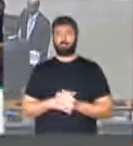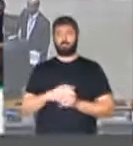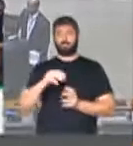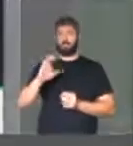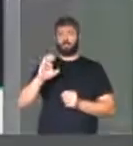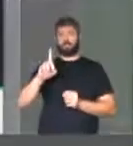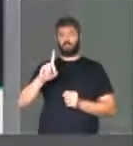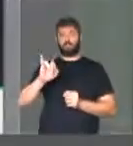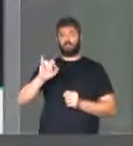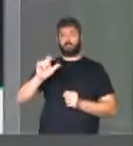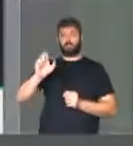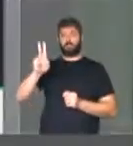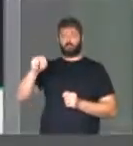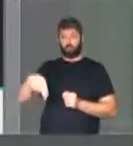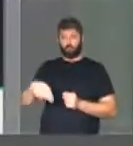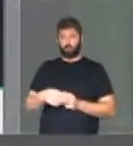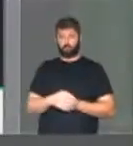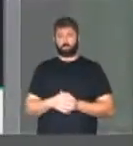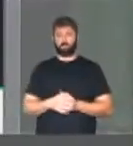Meus.